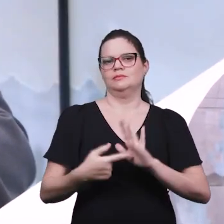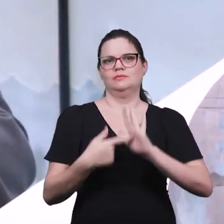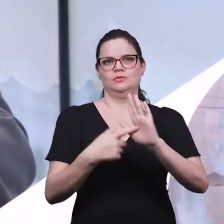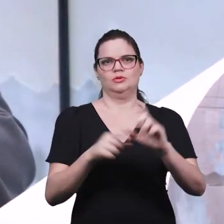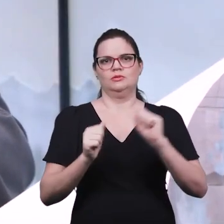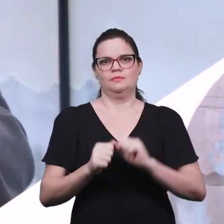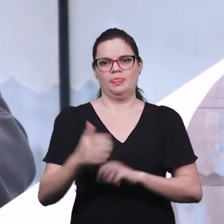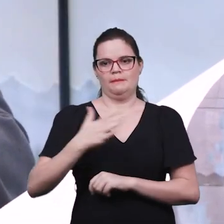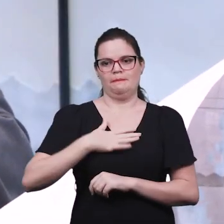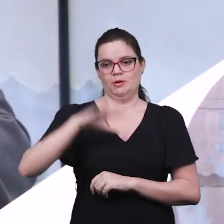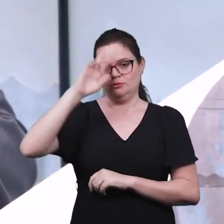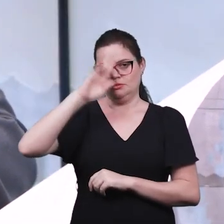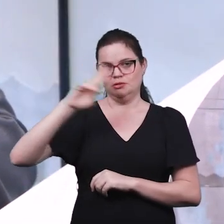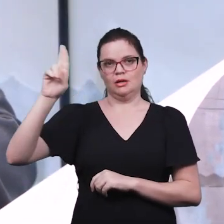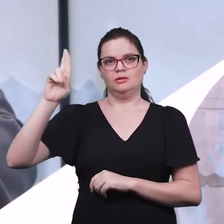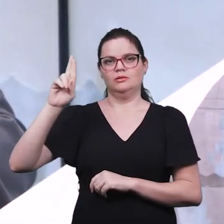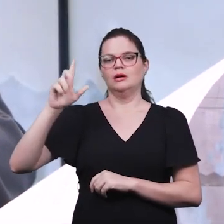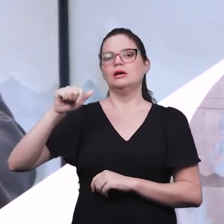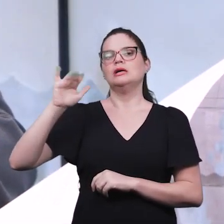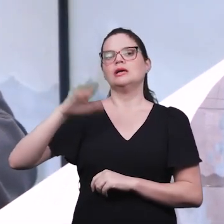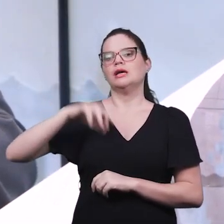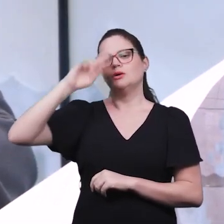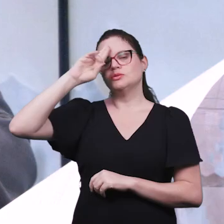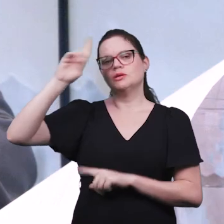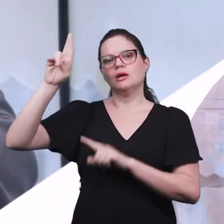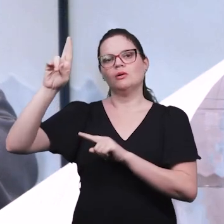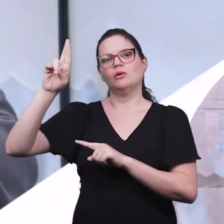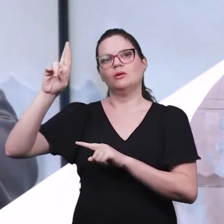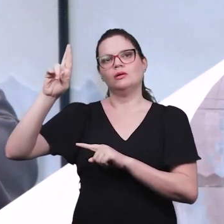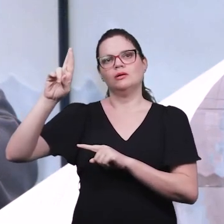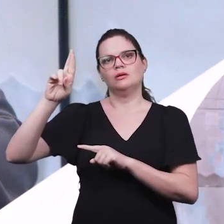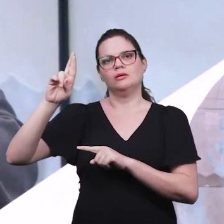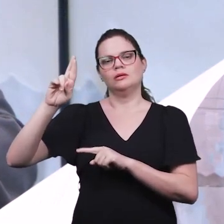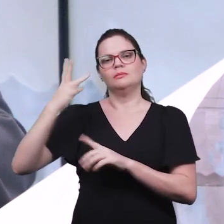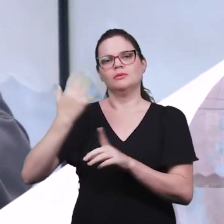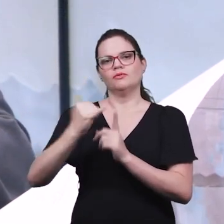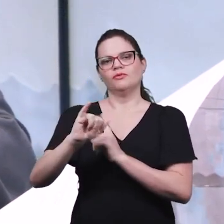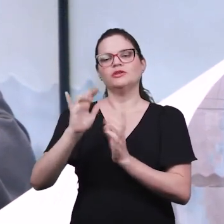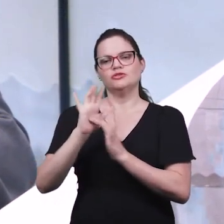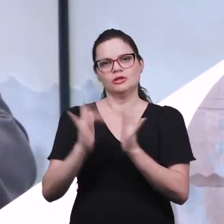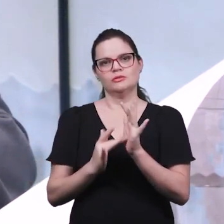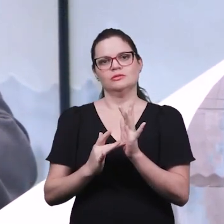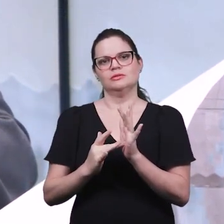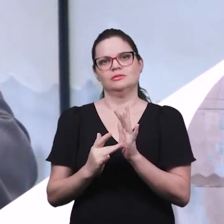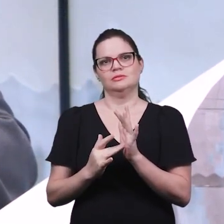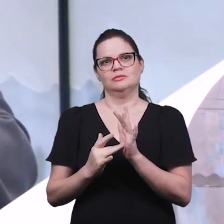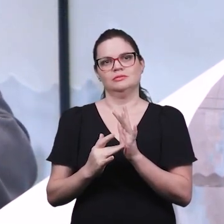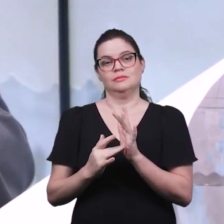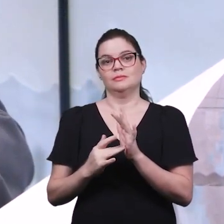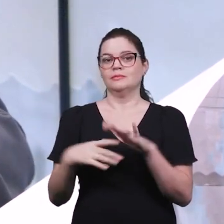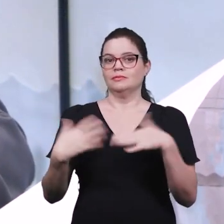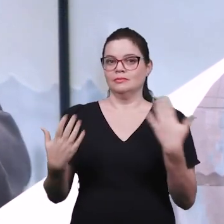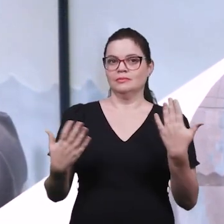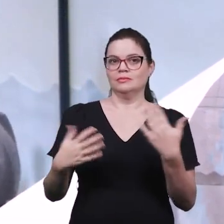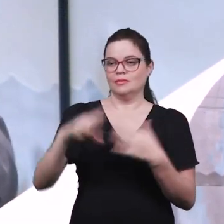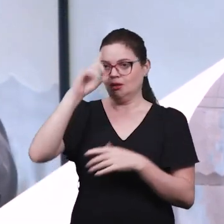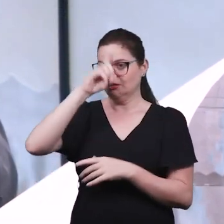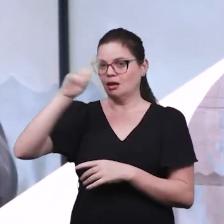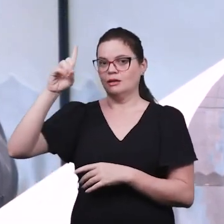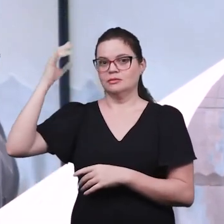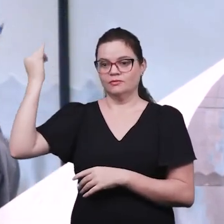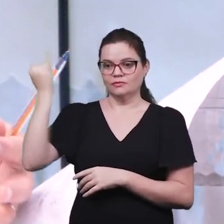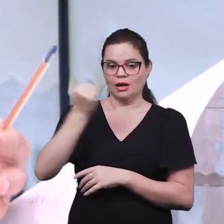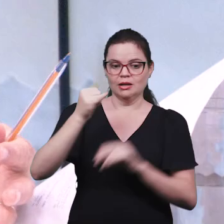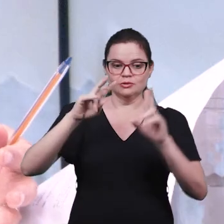falando do Senhor dele. Quem é o Senhor do salmista? Profeticamente, o Senhor Jesus. Então, Deus falando